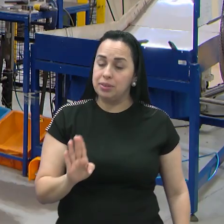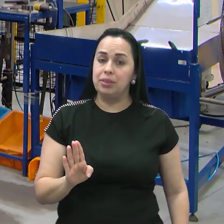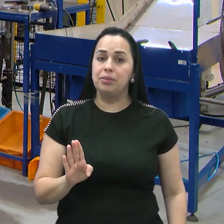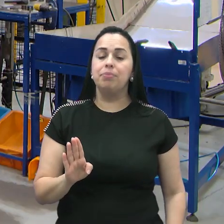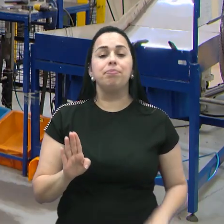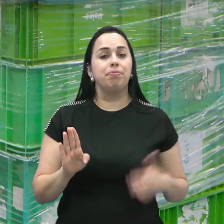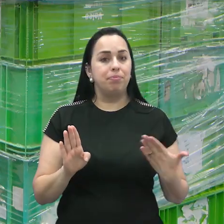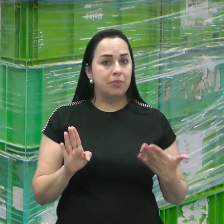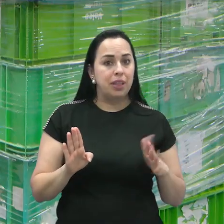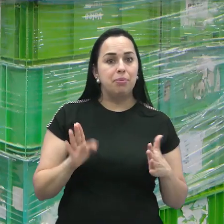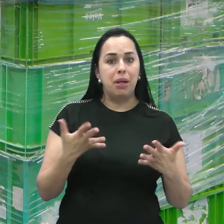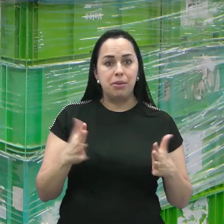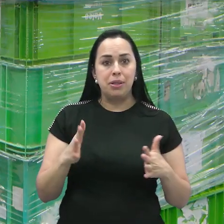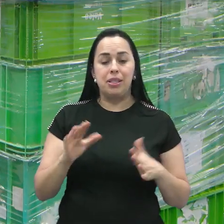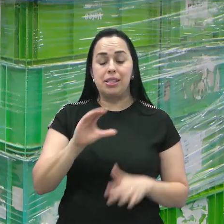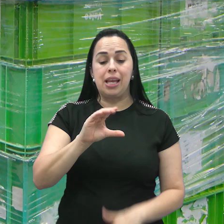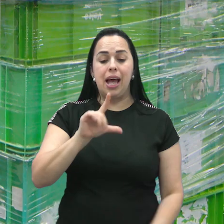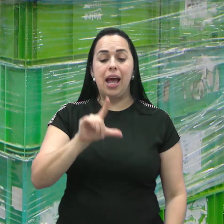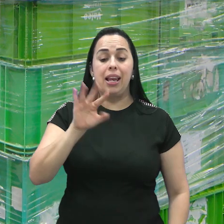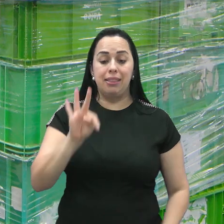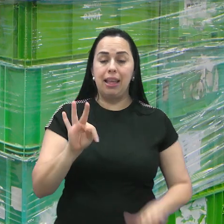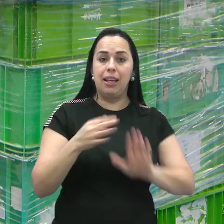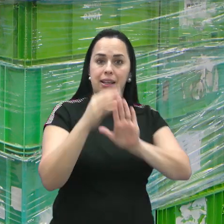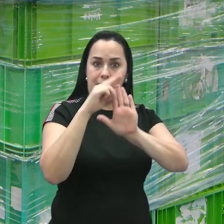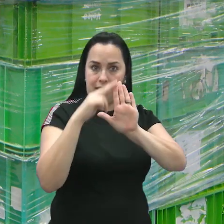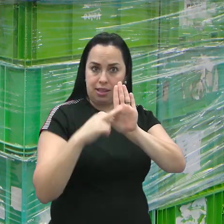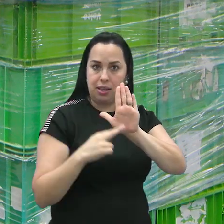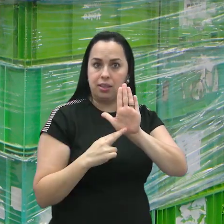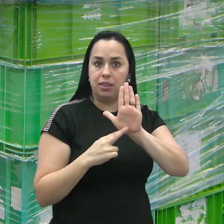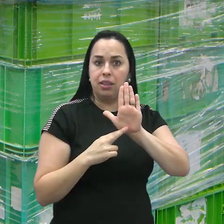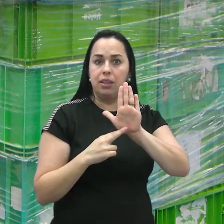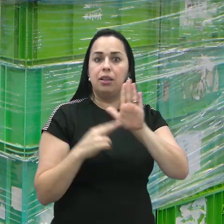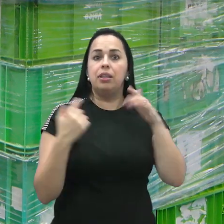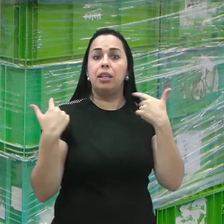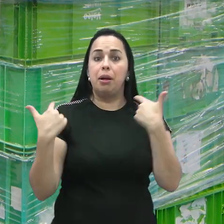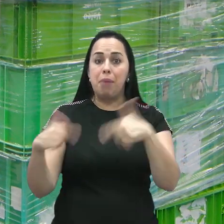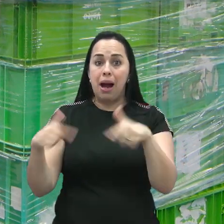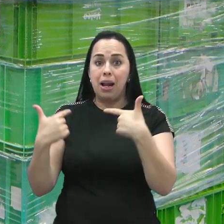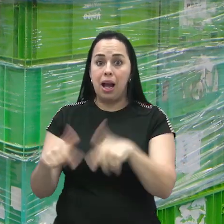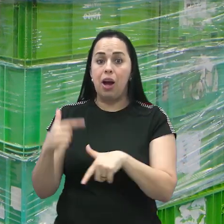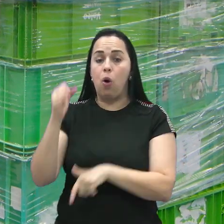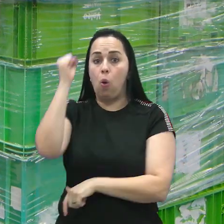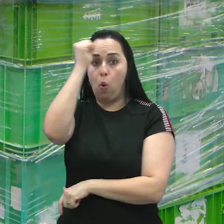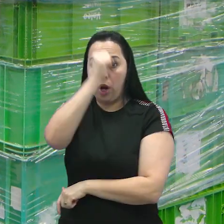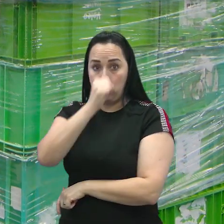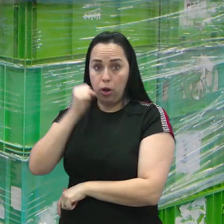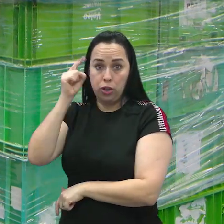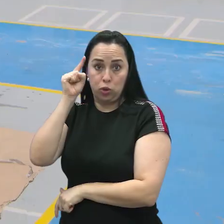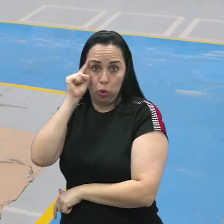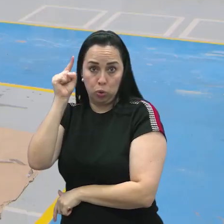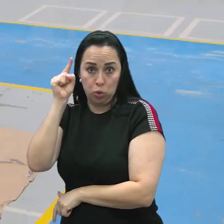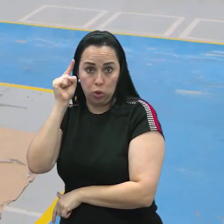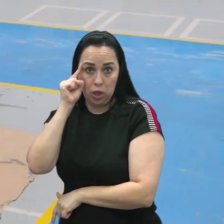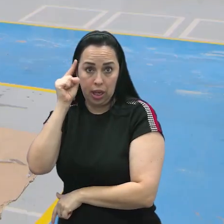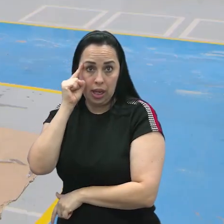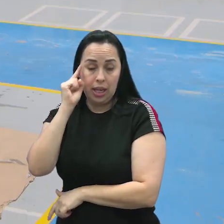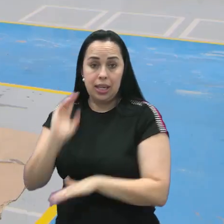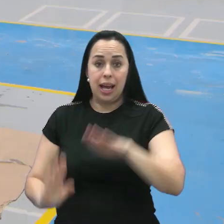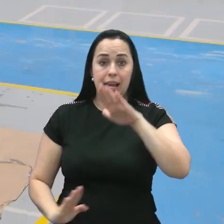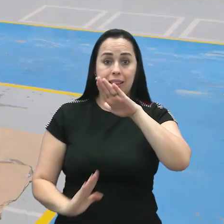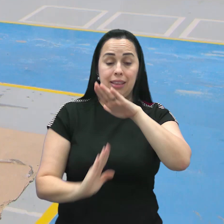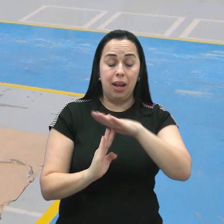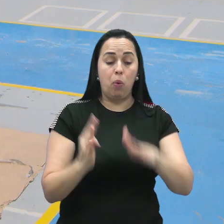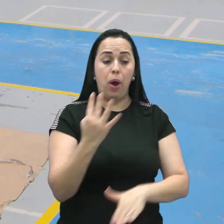No Brasil, a CLT estabelece que funcionários não podem trabalhar mais de 8 horas por dia e define um limite